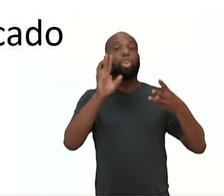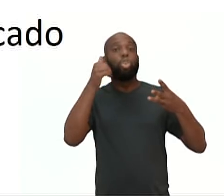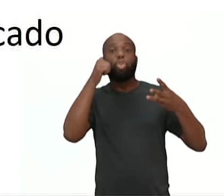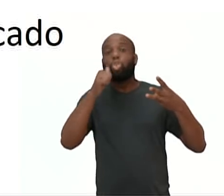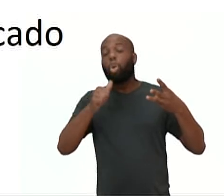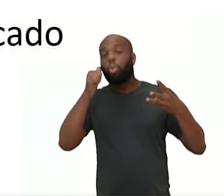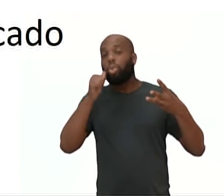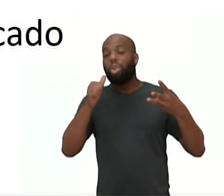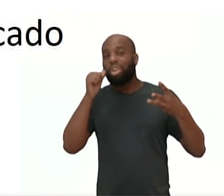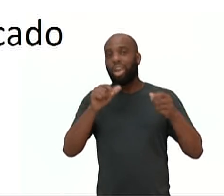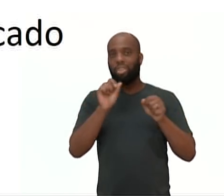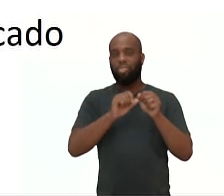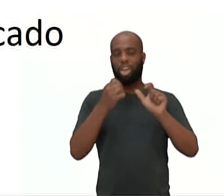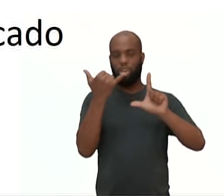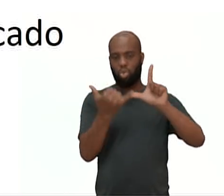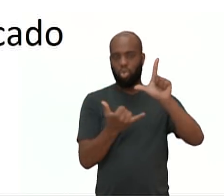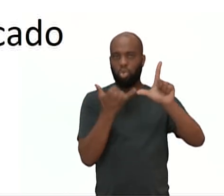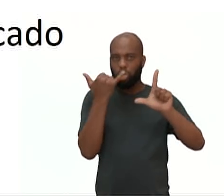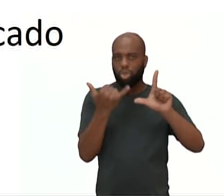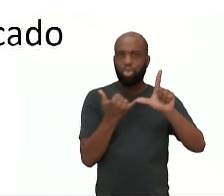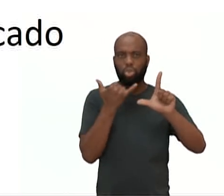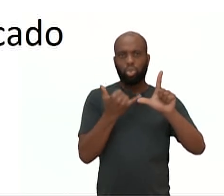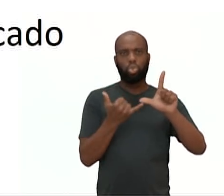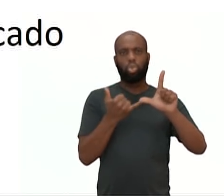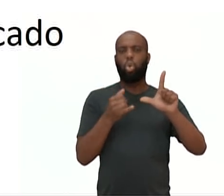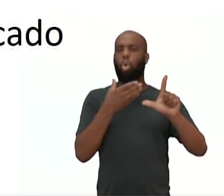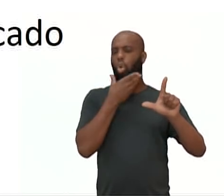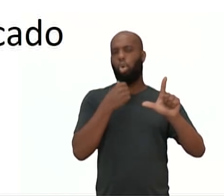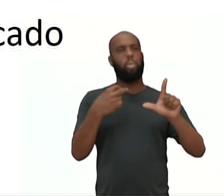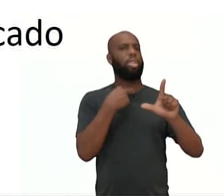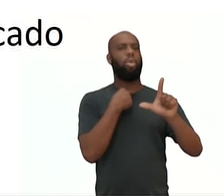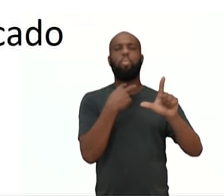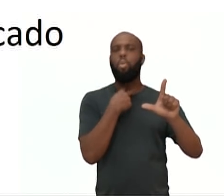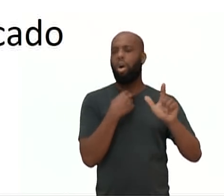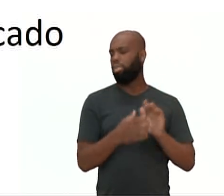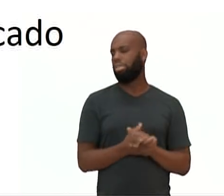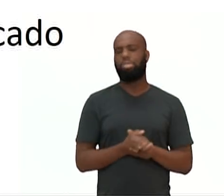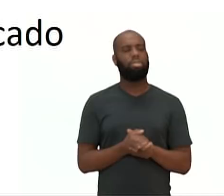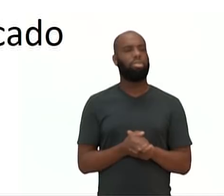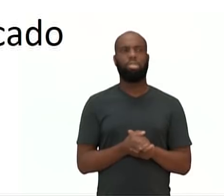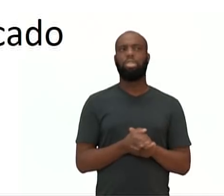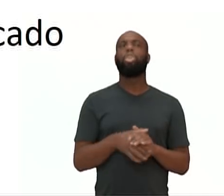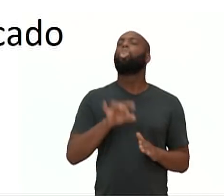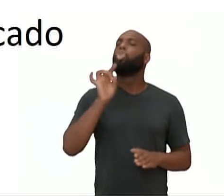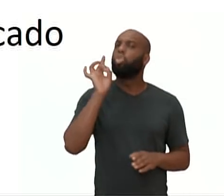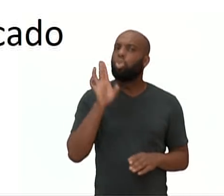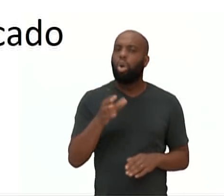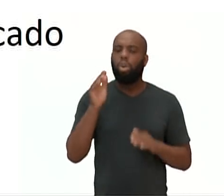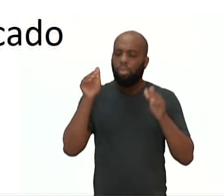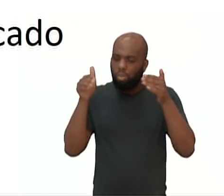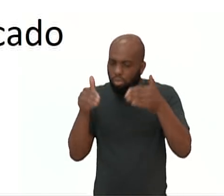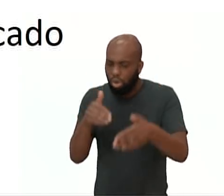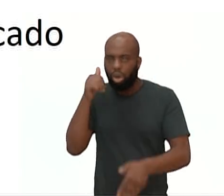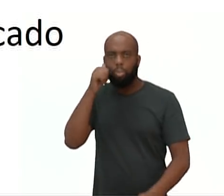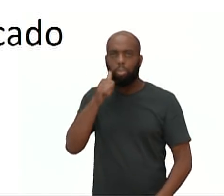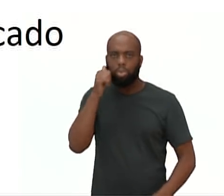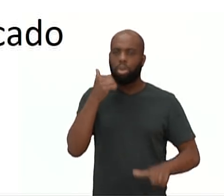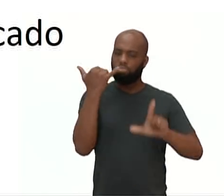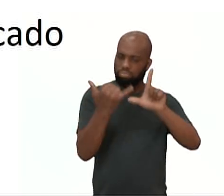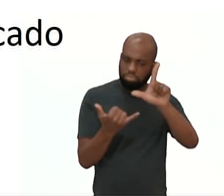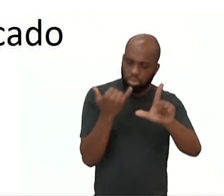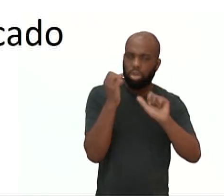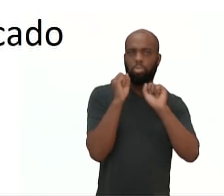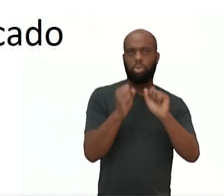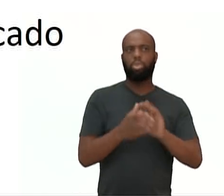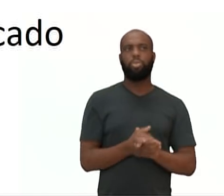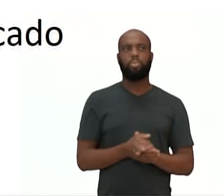o lúdico é só para as mulheres. Os homens têm que trabalhar, caçar, pescar. Então, é só para as mulheres que podem